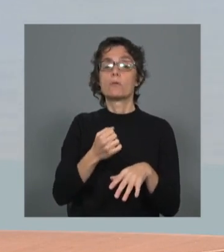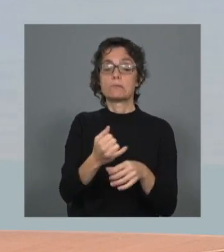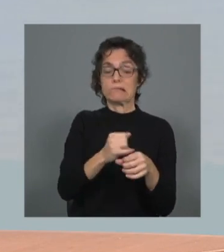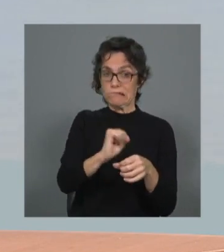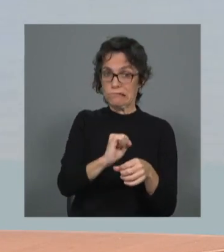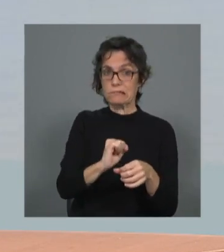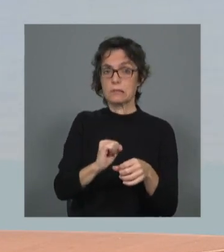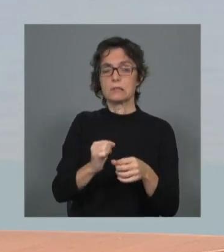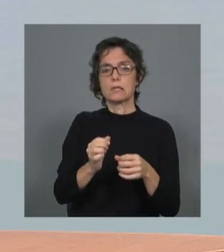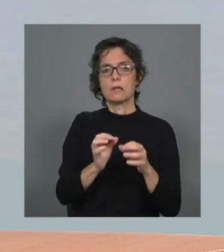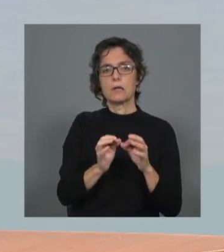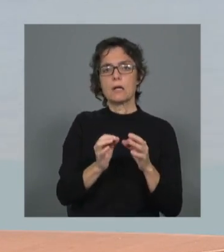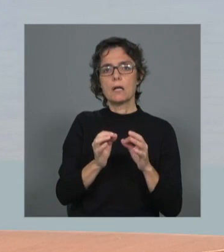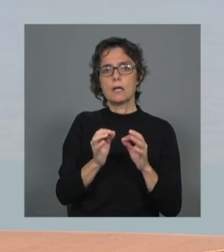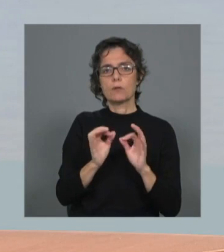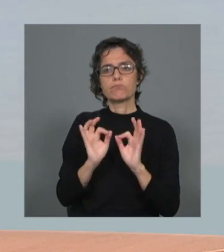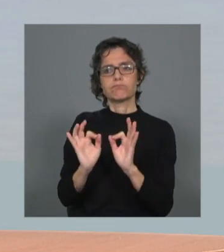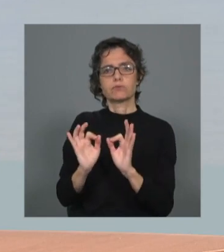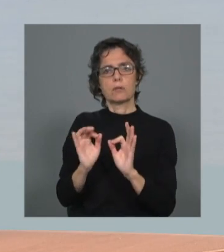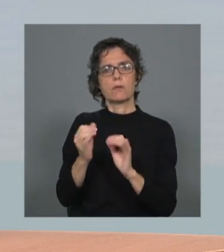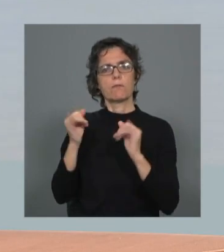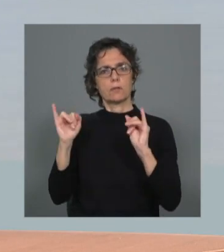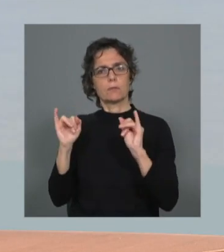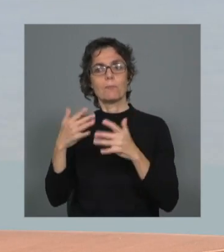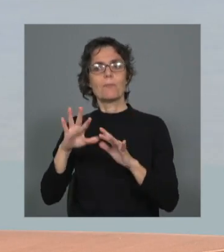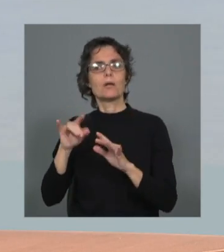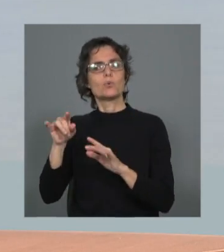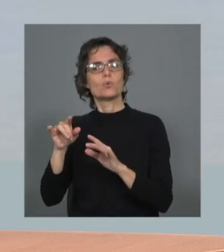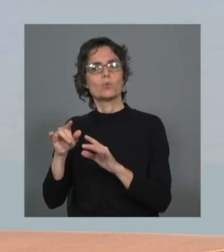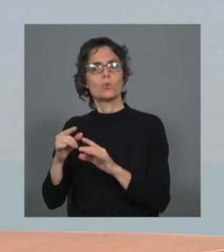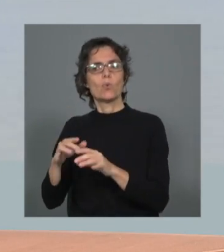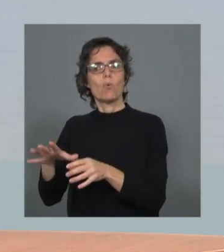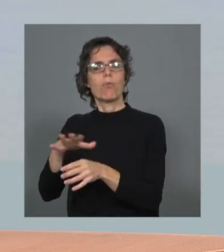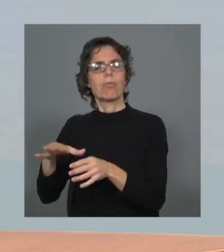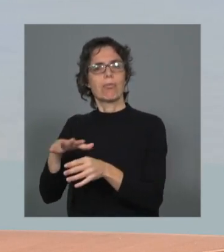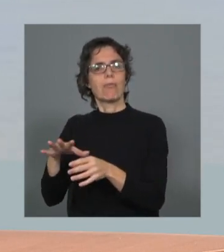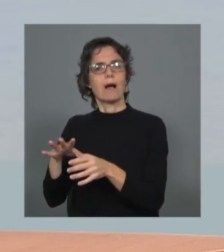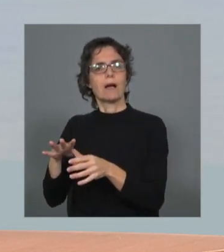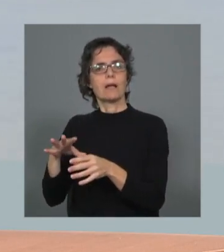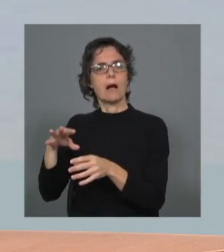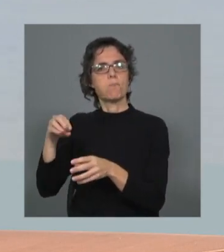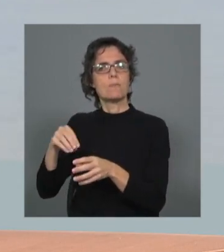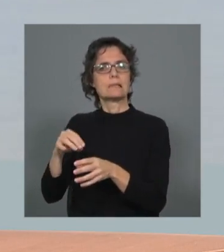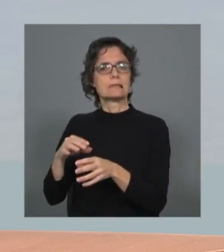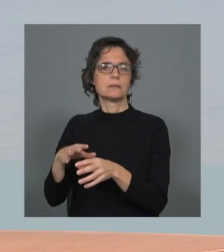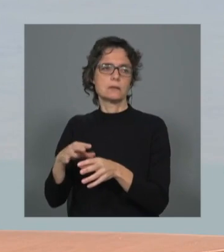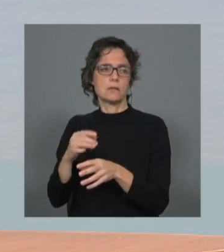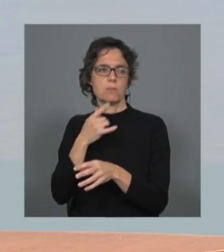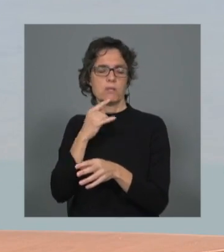os católicos do território continental estavam confortáveis com a ocupação estrangeira. E isso é um problema que ficou até